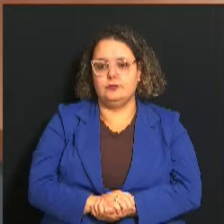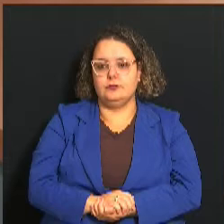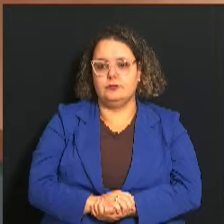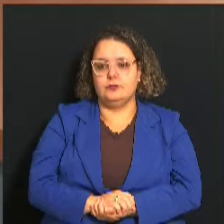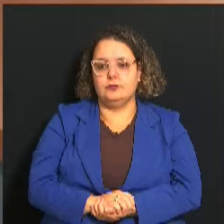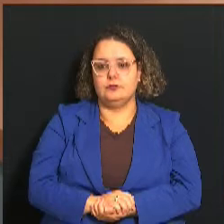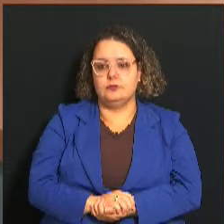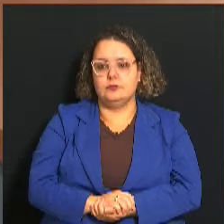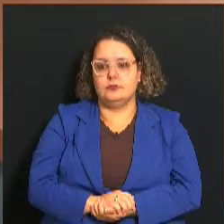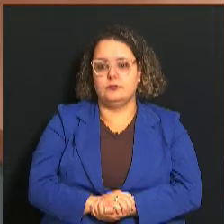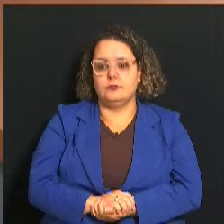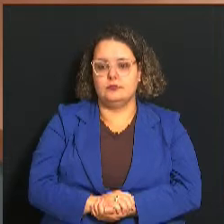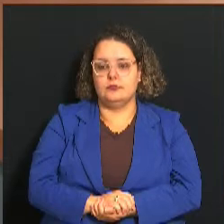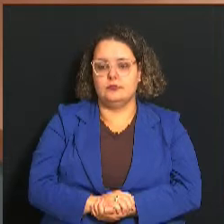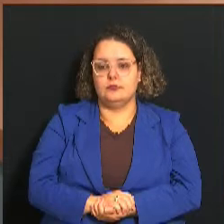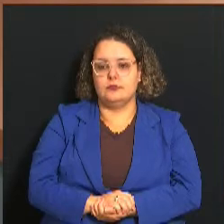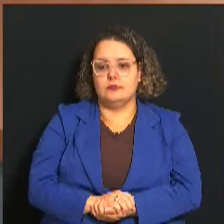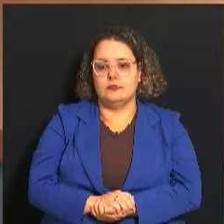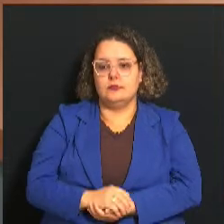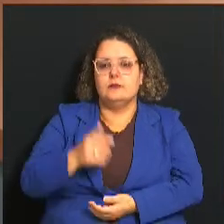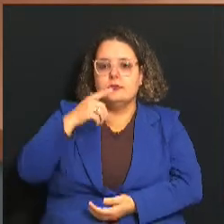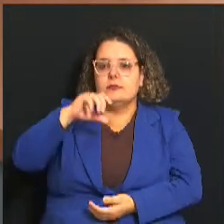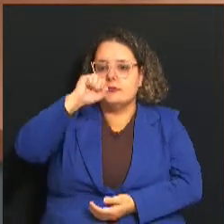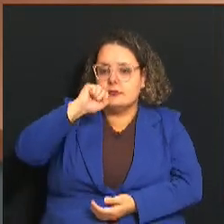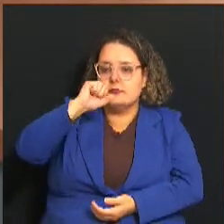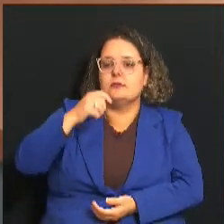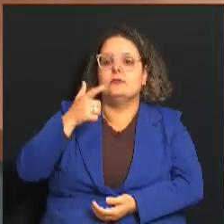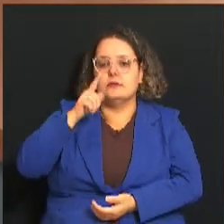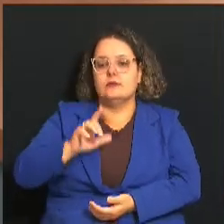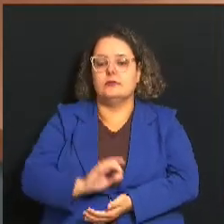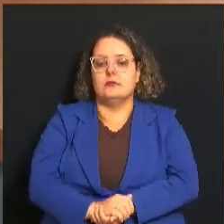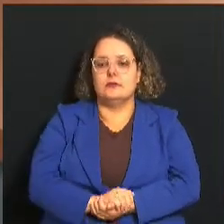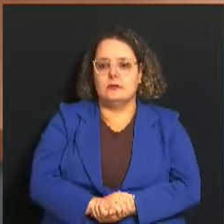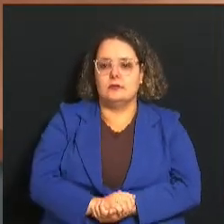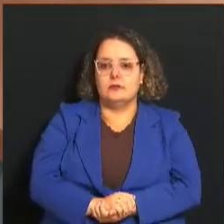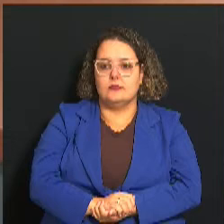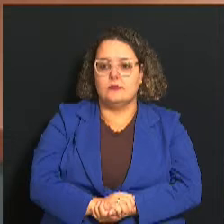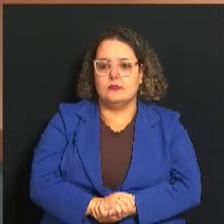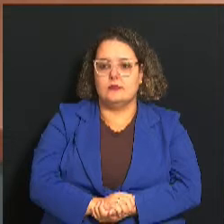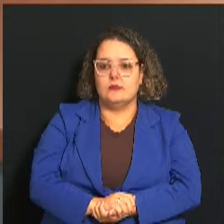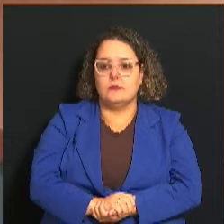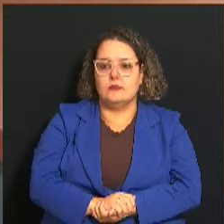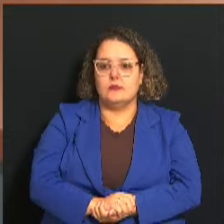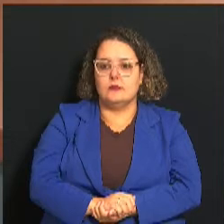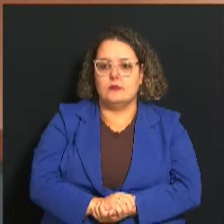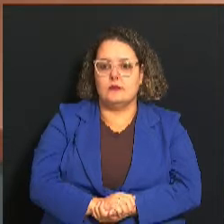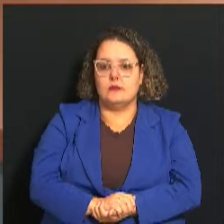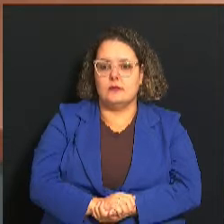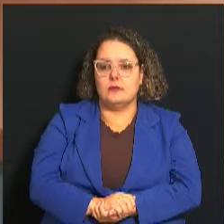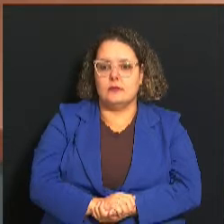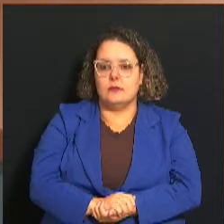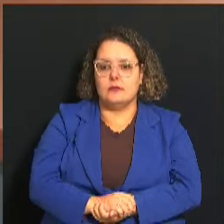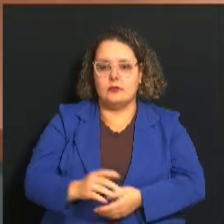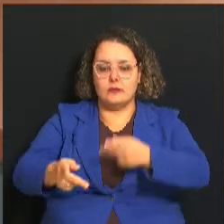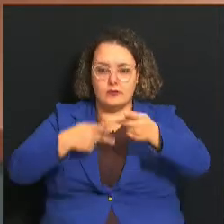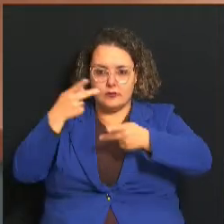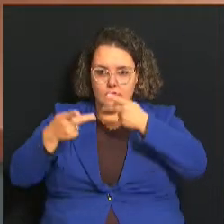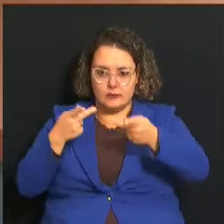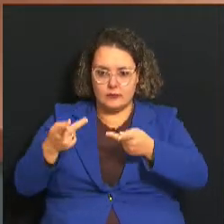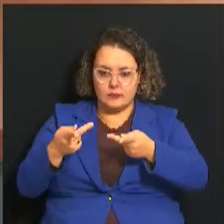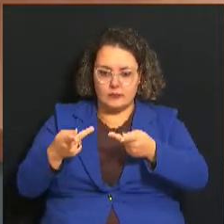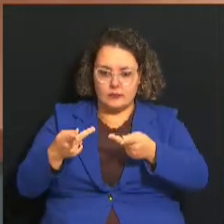Alcança aqui? Alcança. Eu vou falar olhando aqui, porque eu acho mais fácil ir marcando, porque senão a gente fala muito ou fala